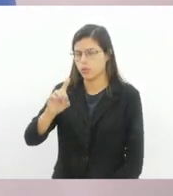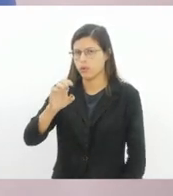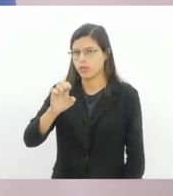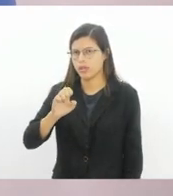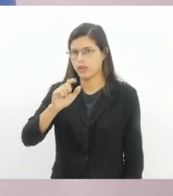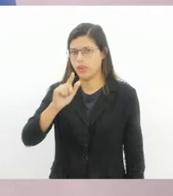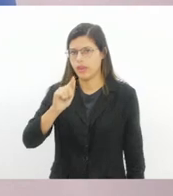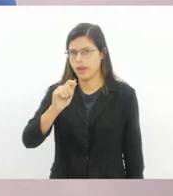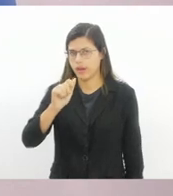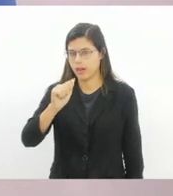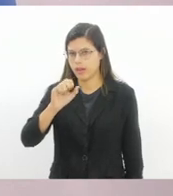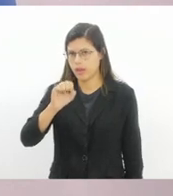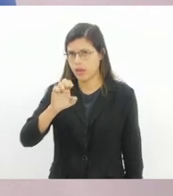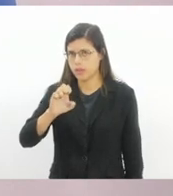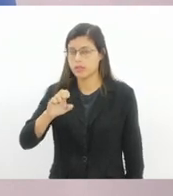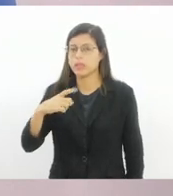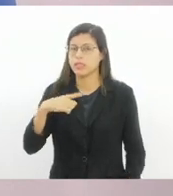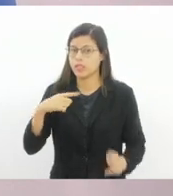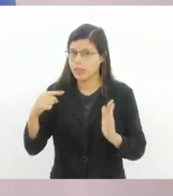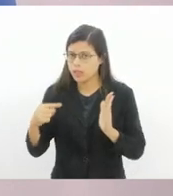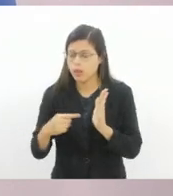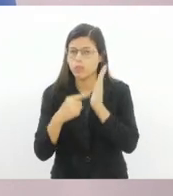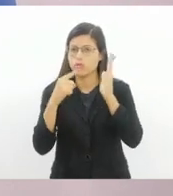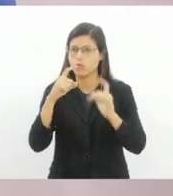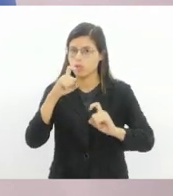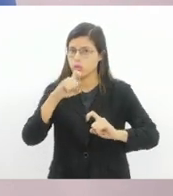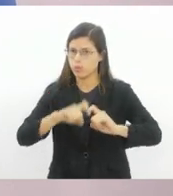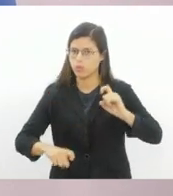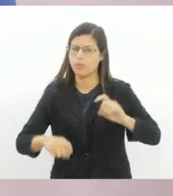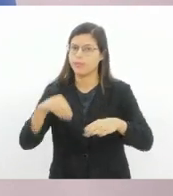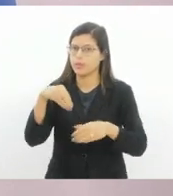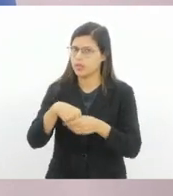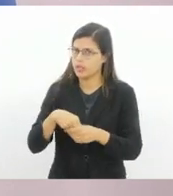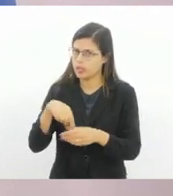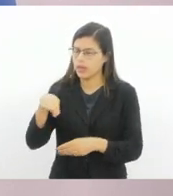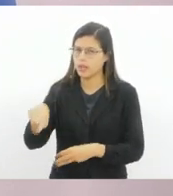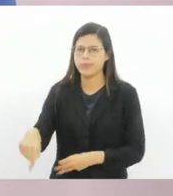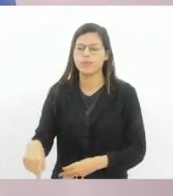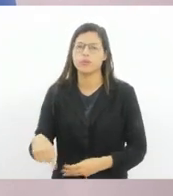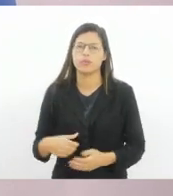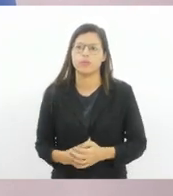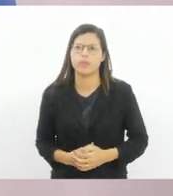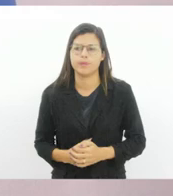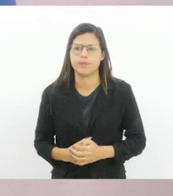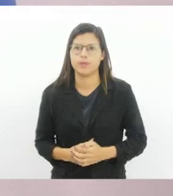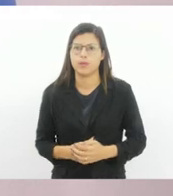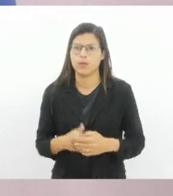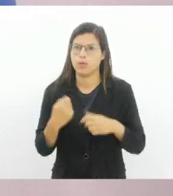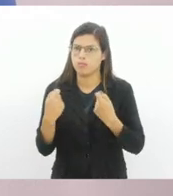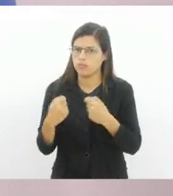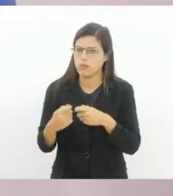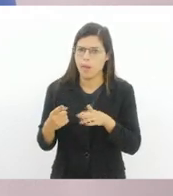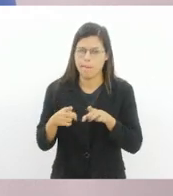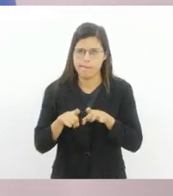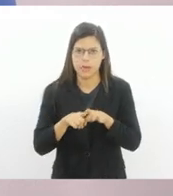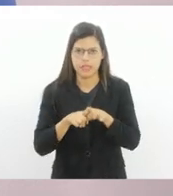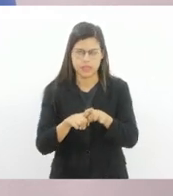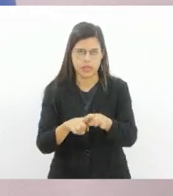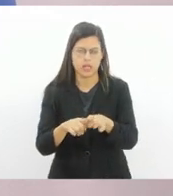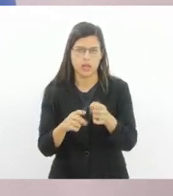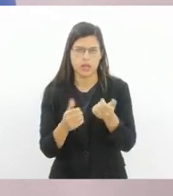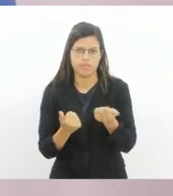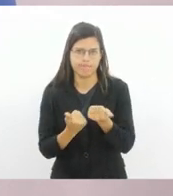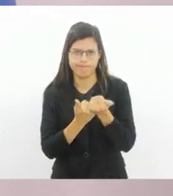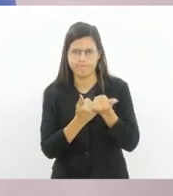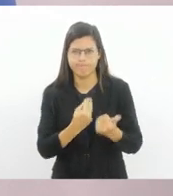tem recebido denúncias de estupro dentro das unidades do DGAS, então, conto aí com a sua